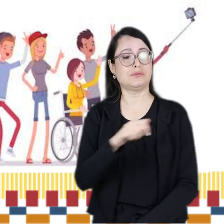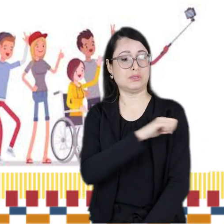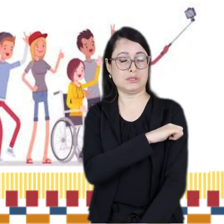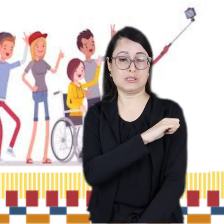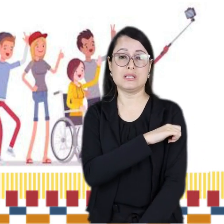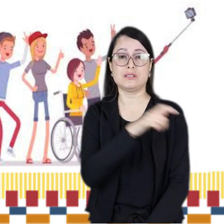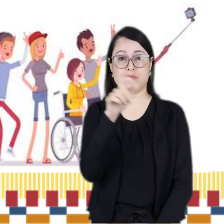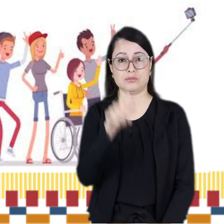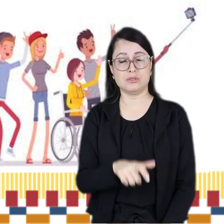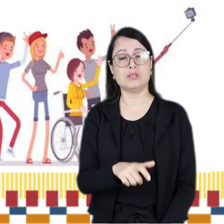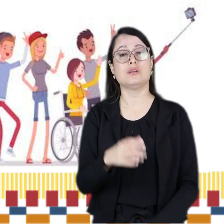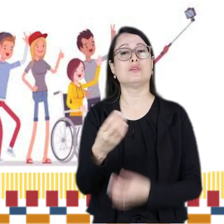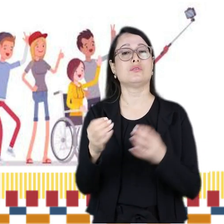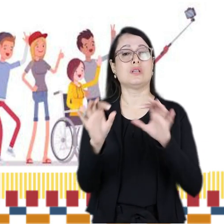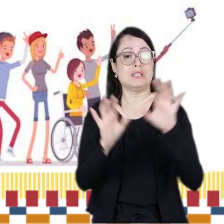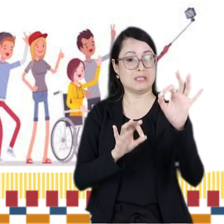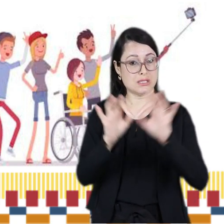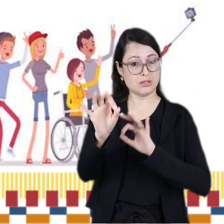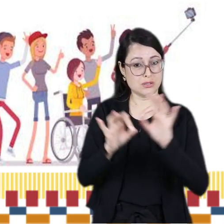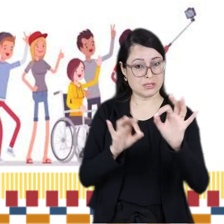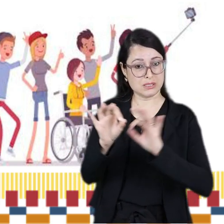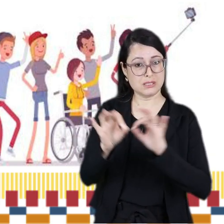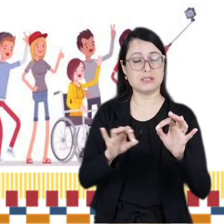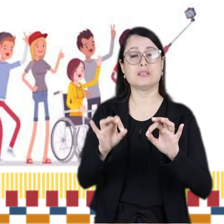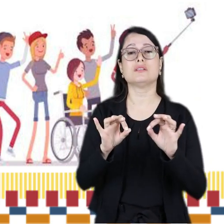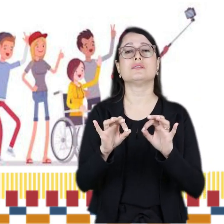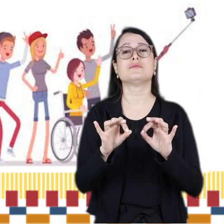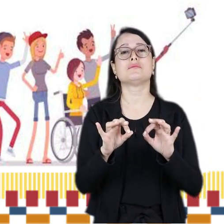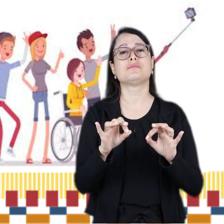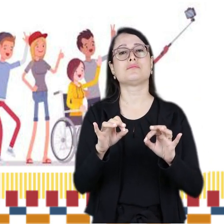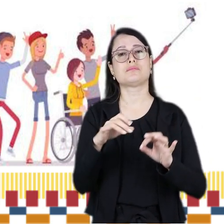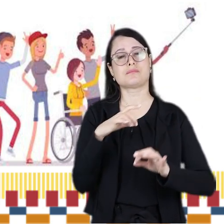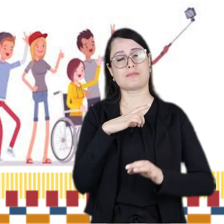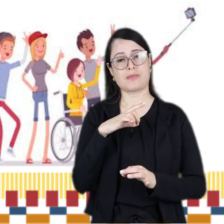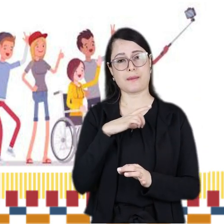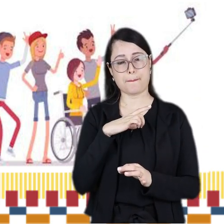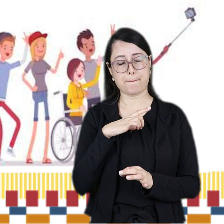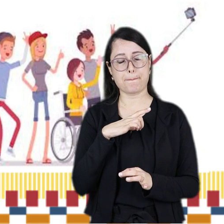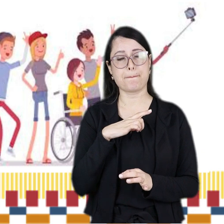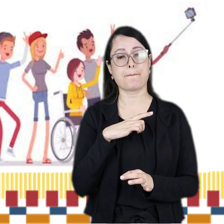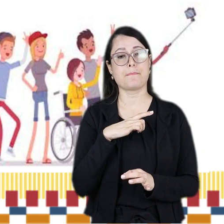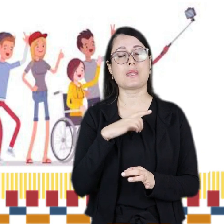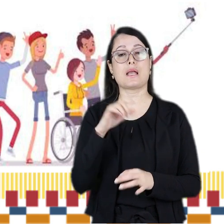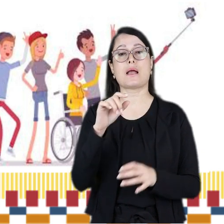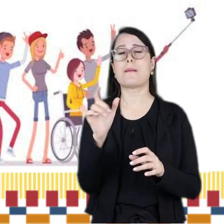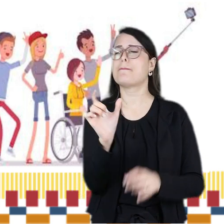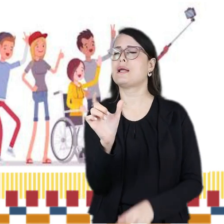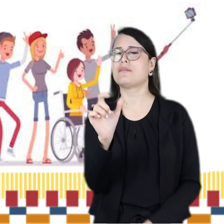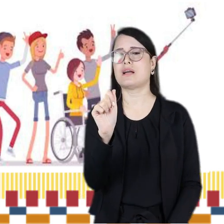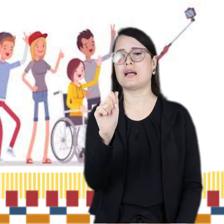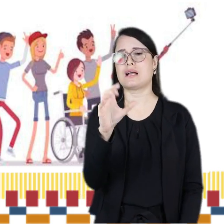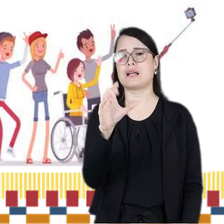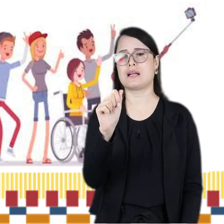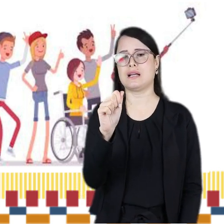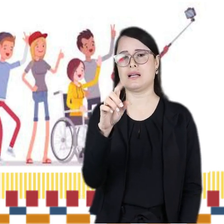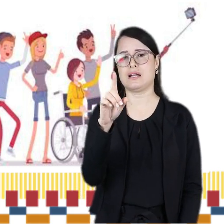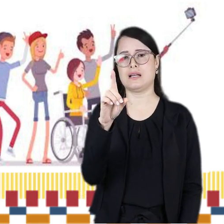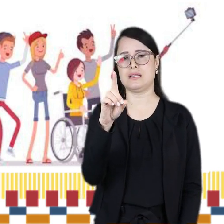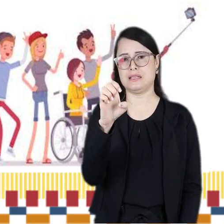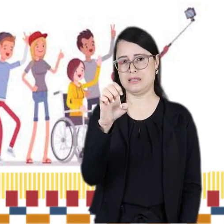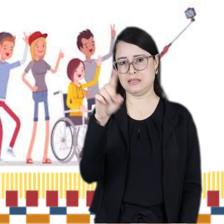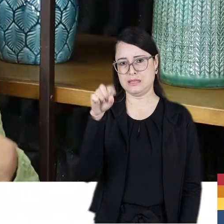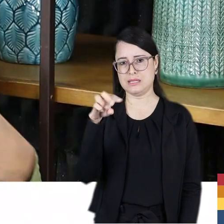aí a palavra acadêmico, né? Vem por esse caráter mesmo academicista, né? De pensar nas oportunidades que os nossos